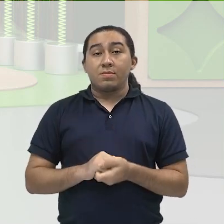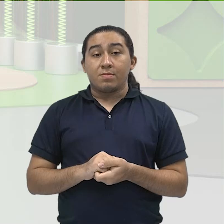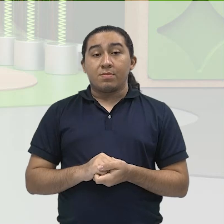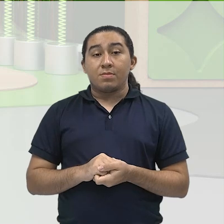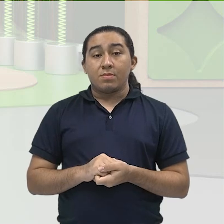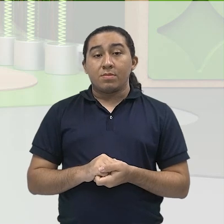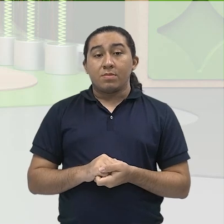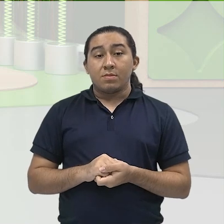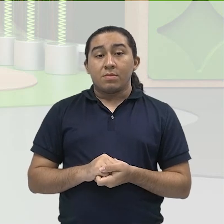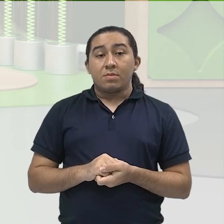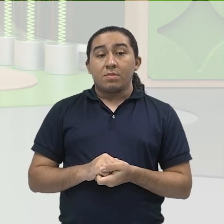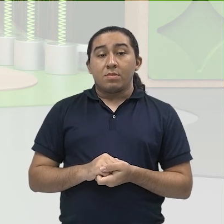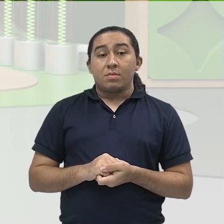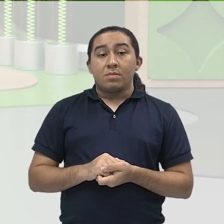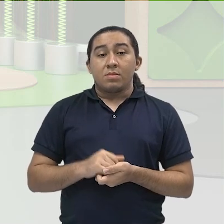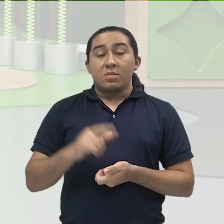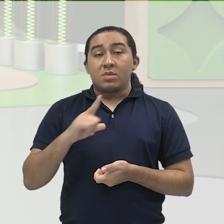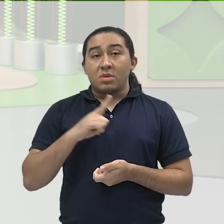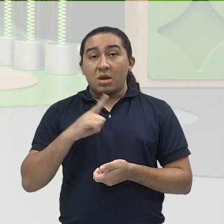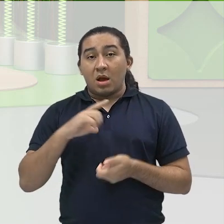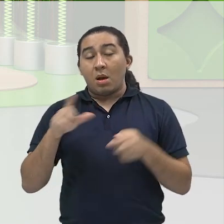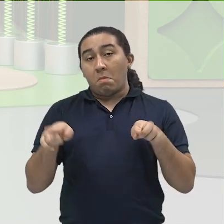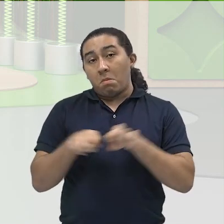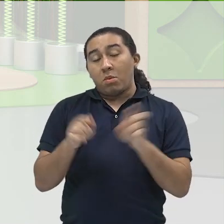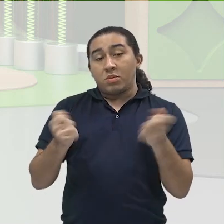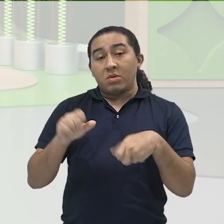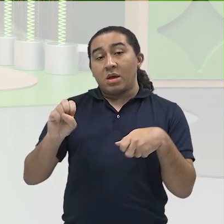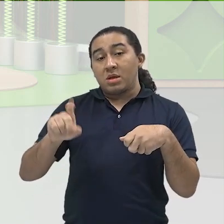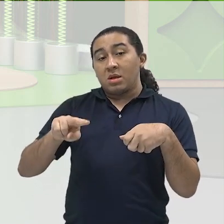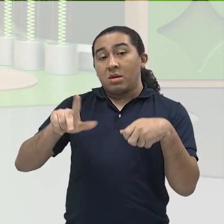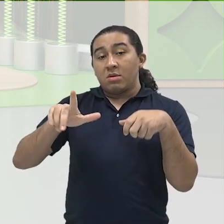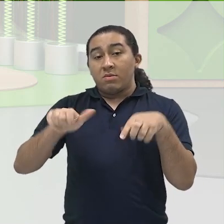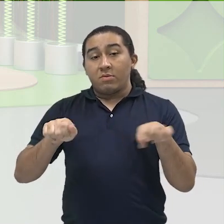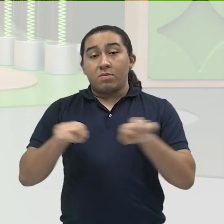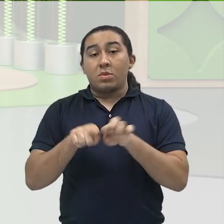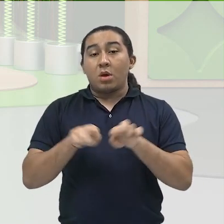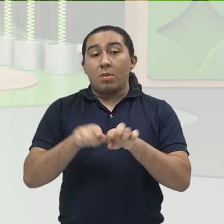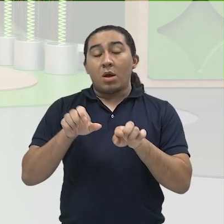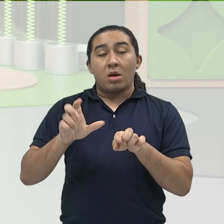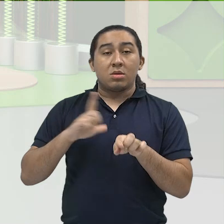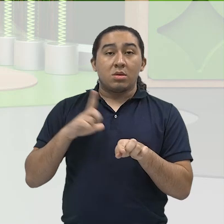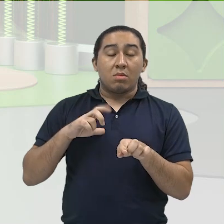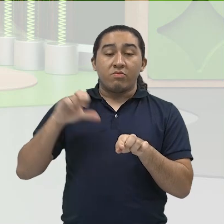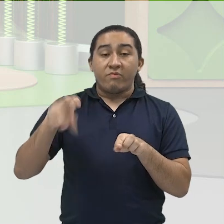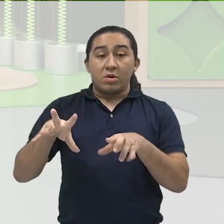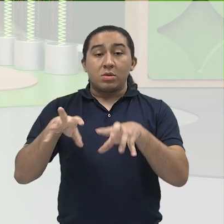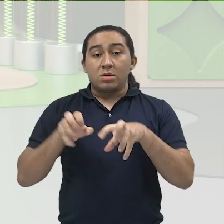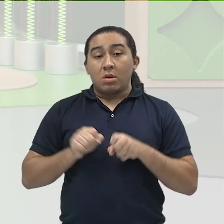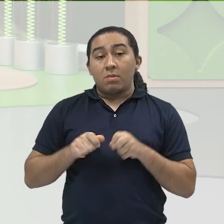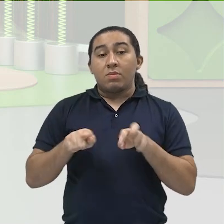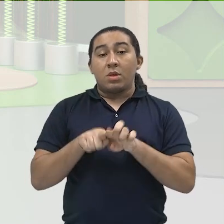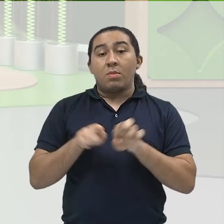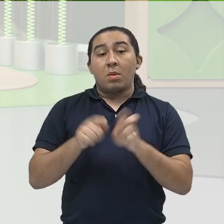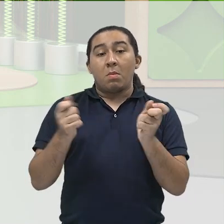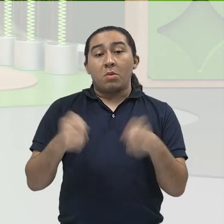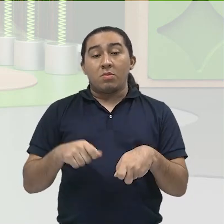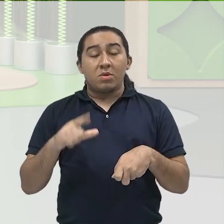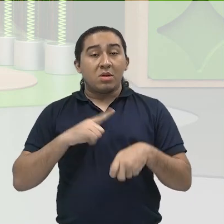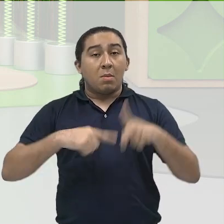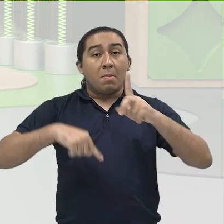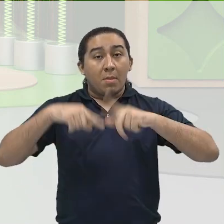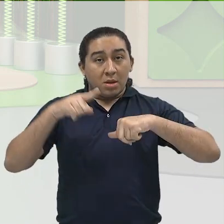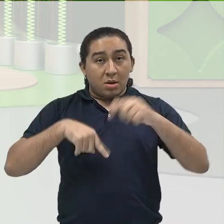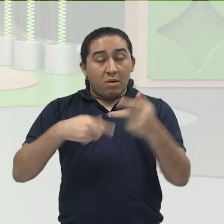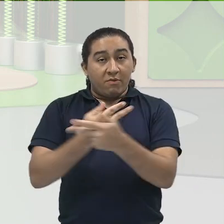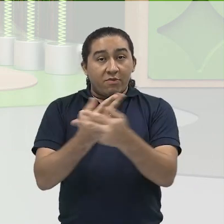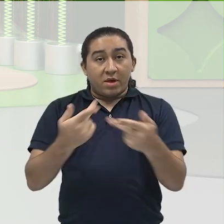de autoinfecção e de infecção por perfurações ou corte com objetos contaminados pelo HPV.